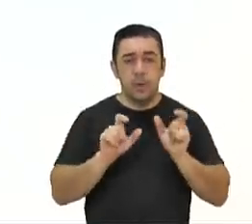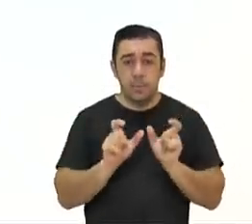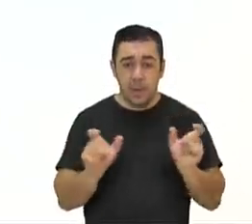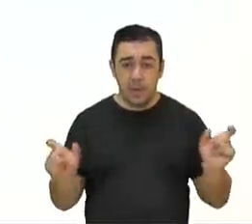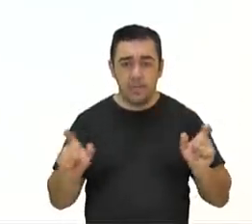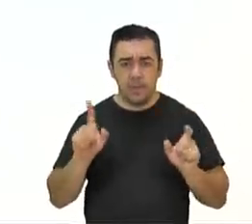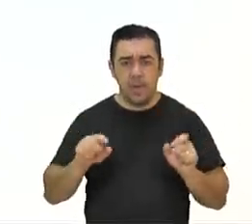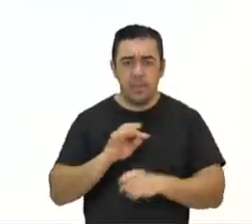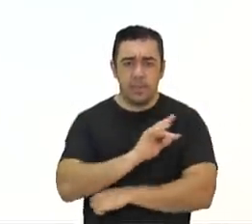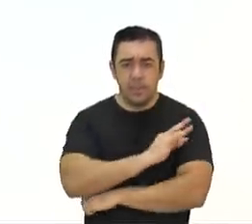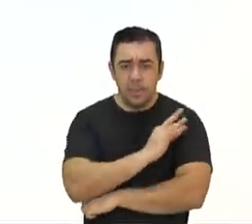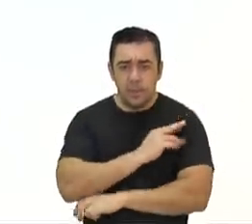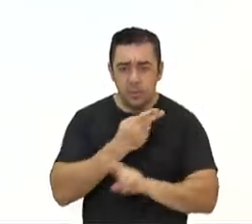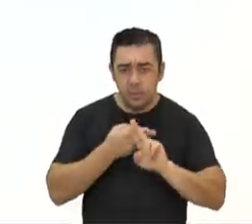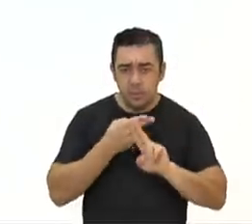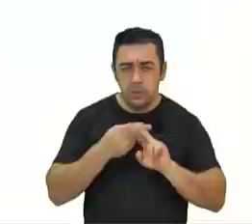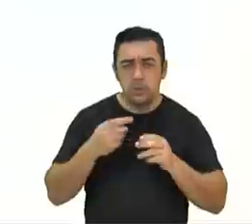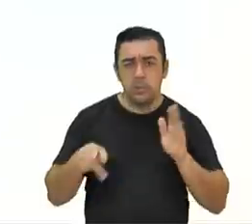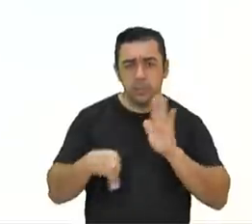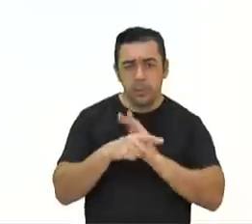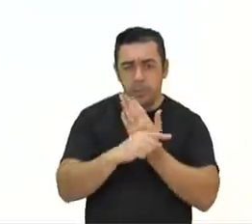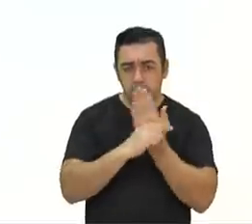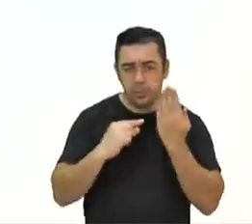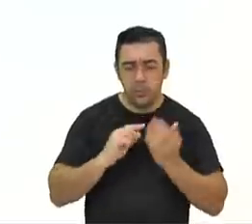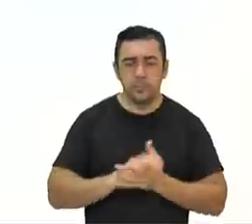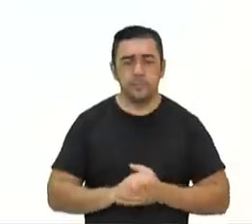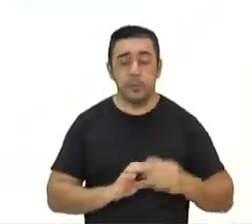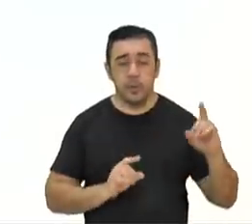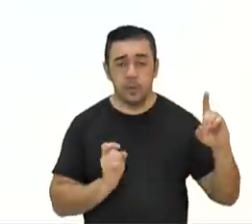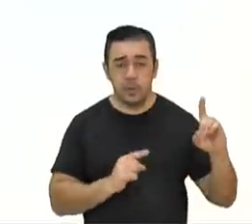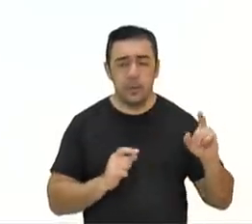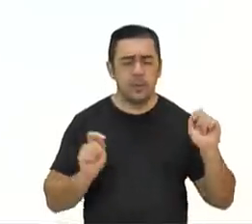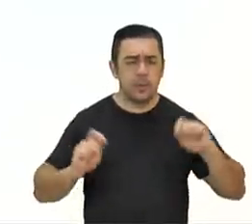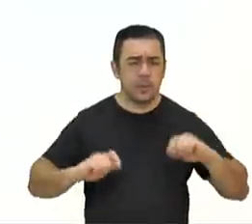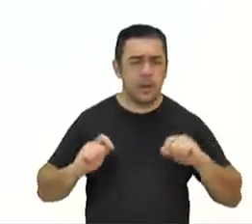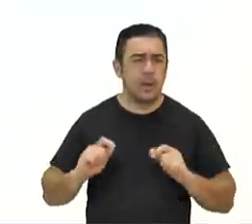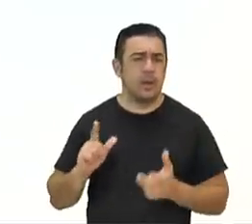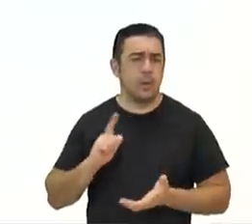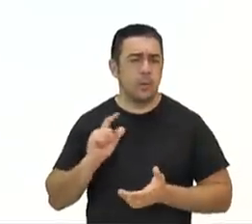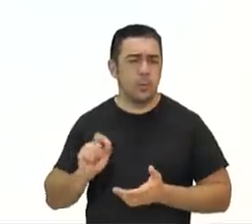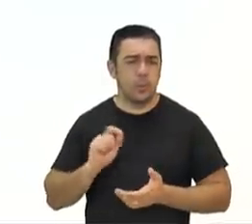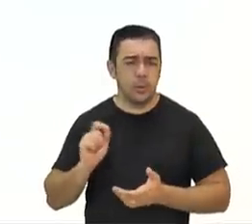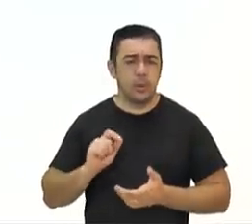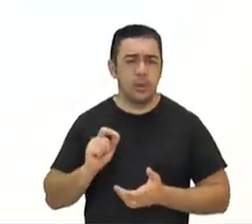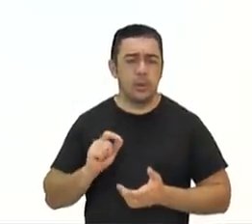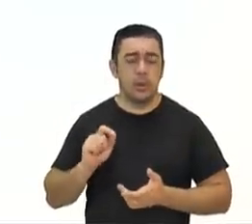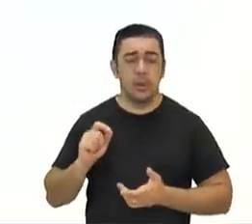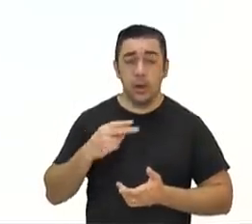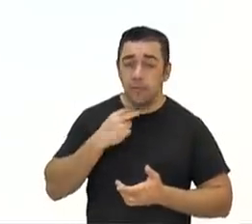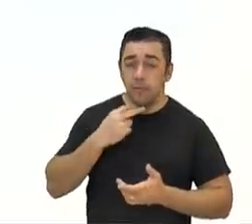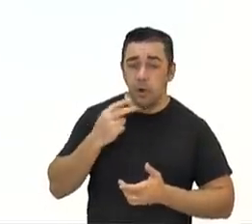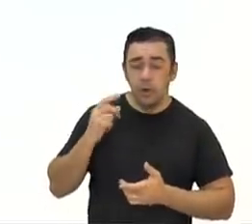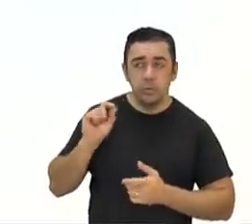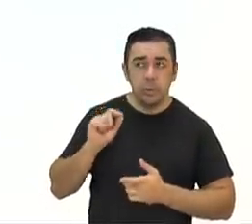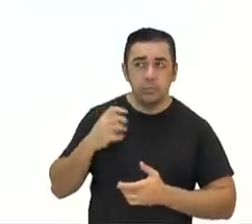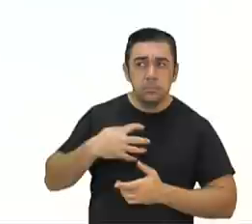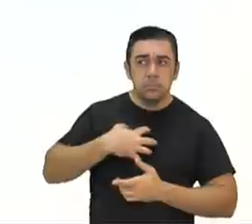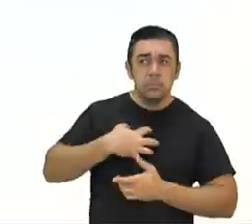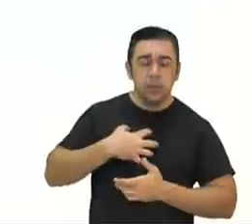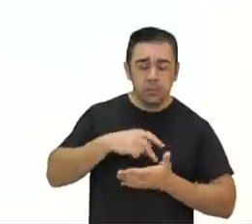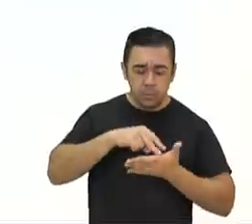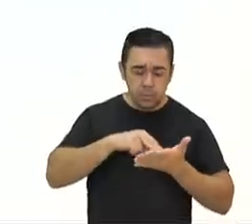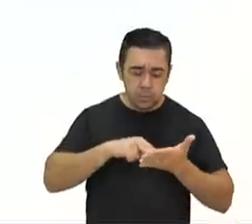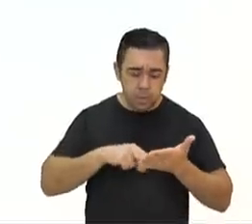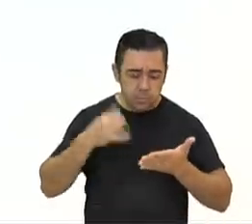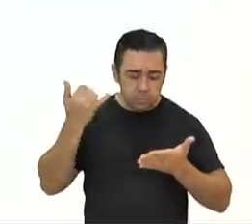são técnicas utilizadas pelos escritores? Ou D. Pode ser considerado a voz que os leitores ouvem quando leem